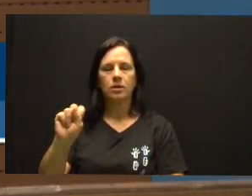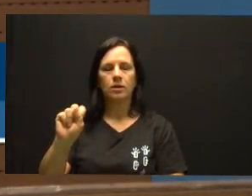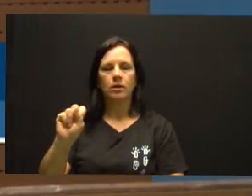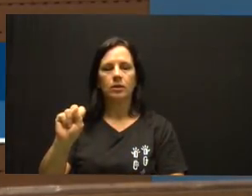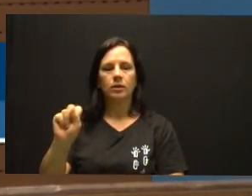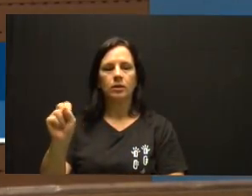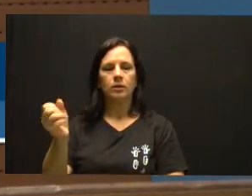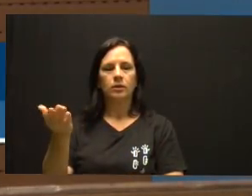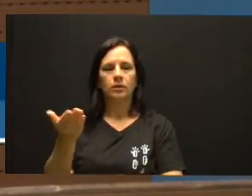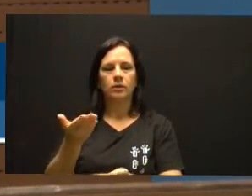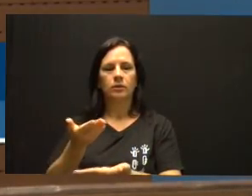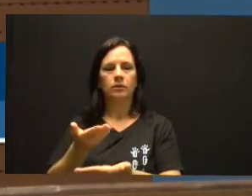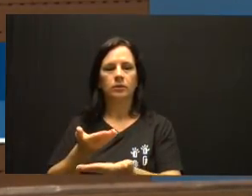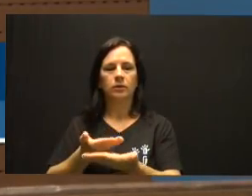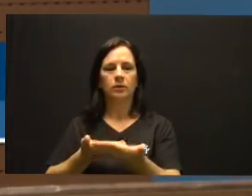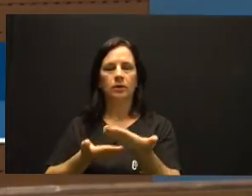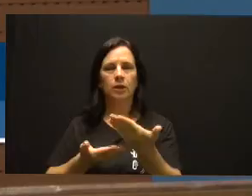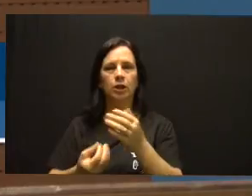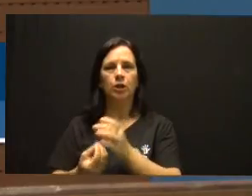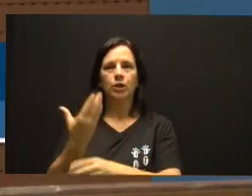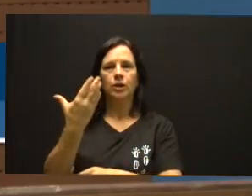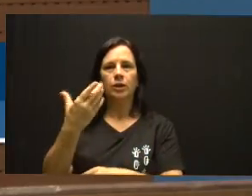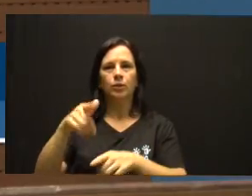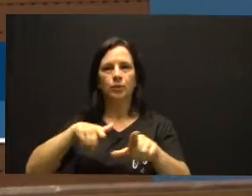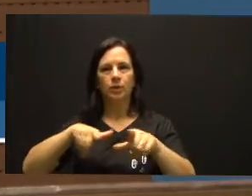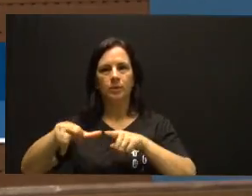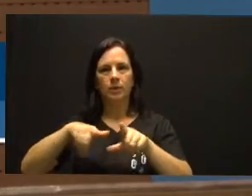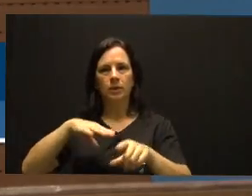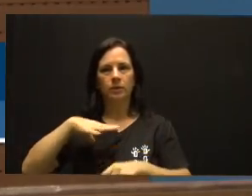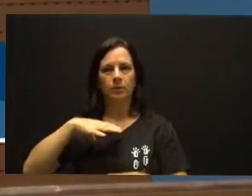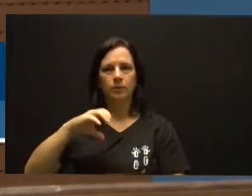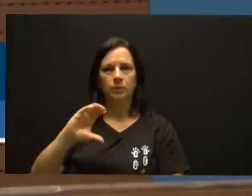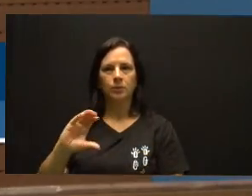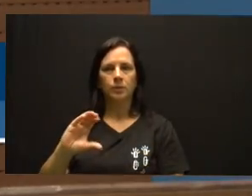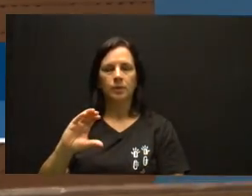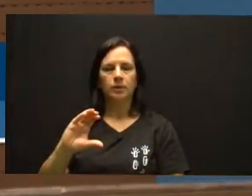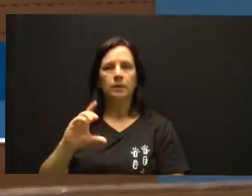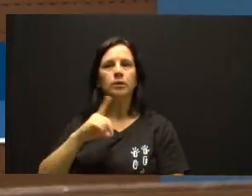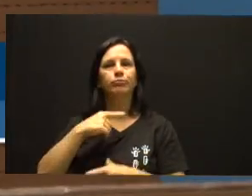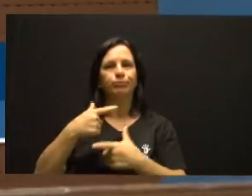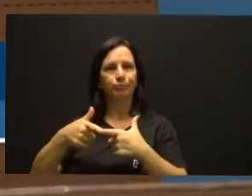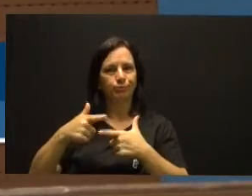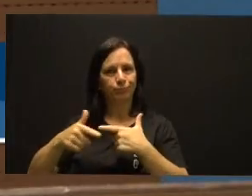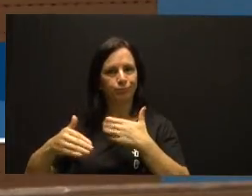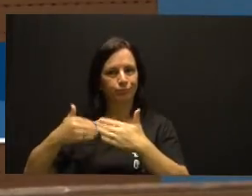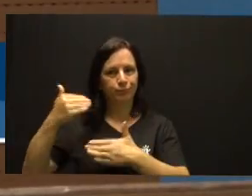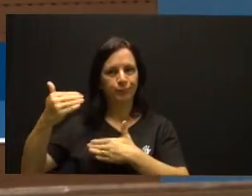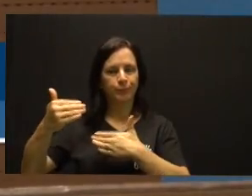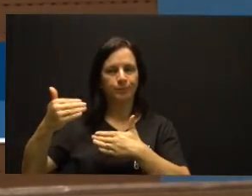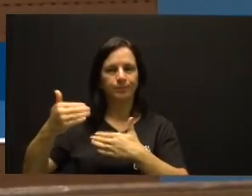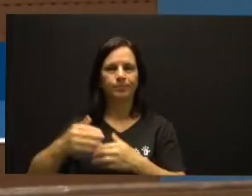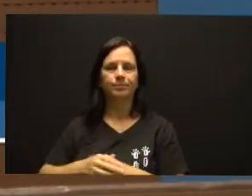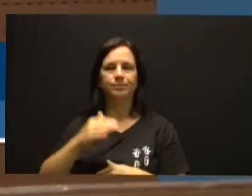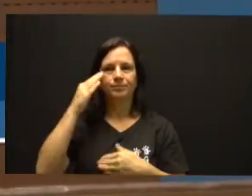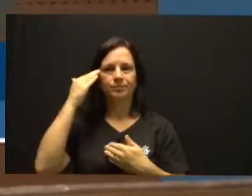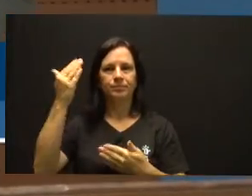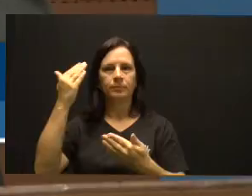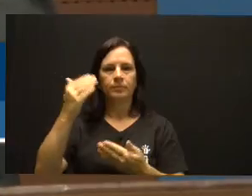tragam, criem emprego aqui para o nosso município, nós vamos ter muitos problemas daqui para frente. Tá certo?